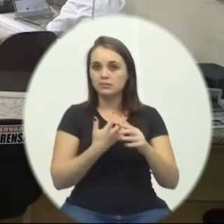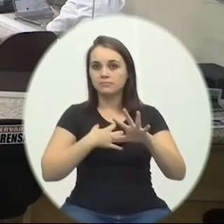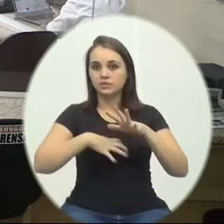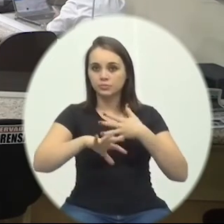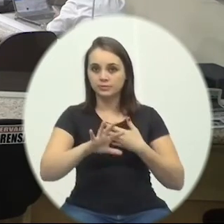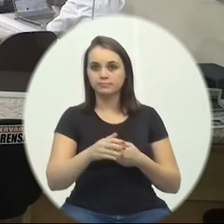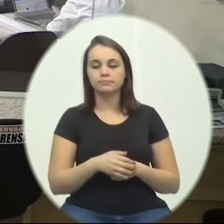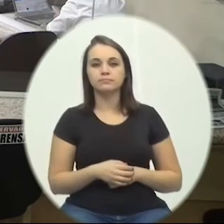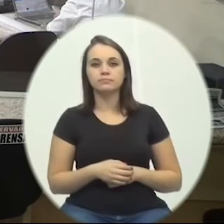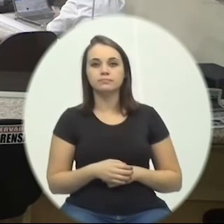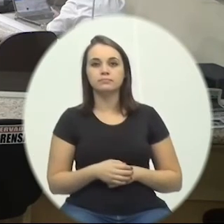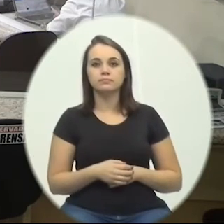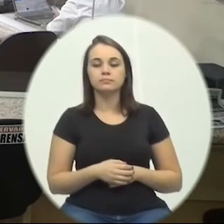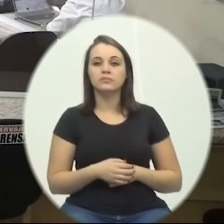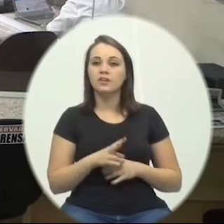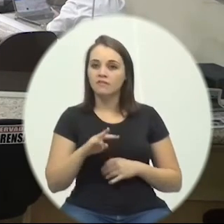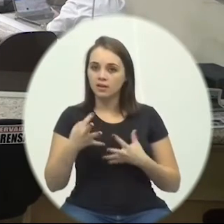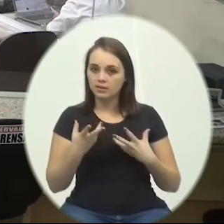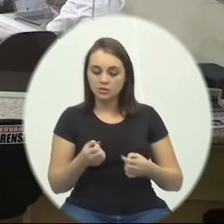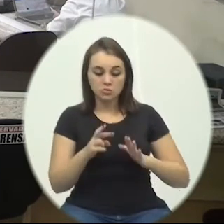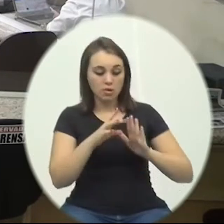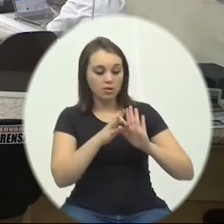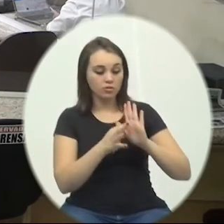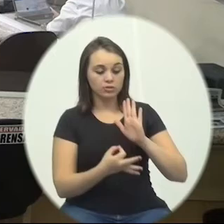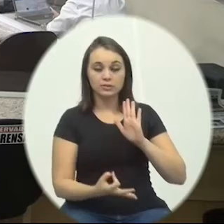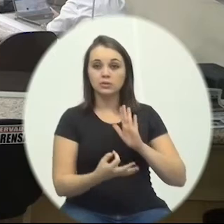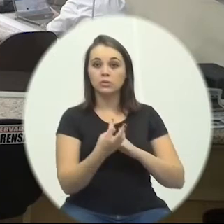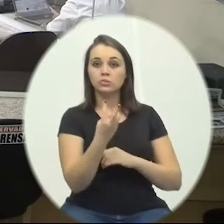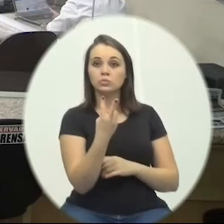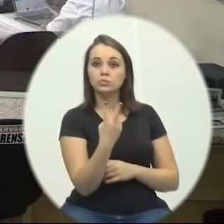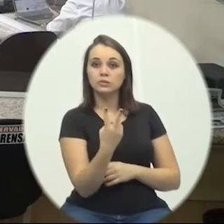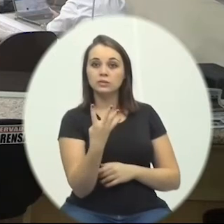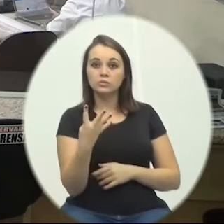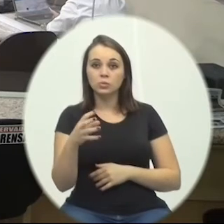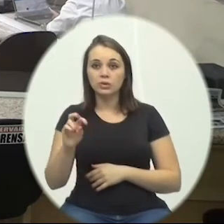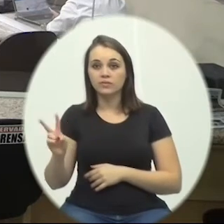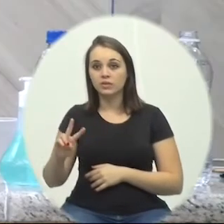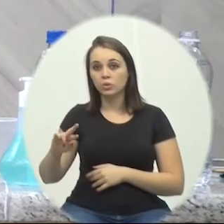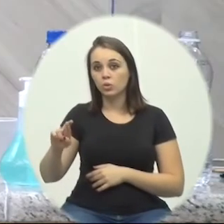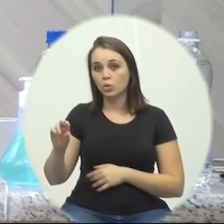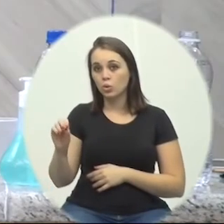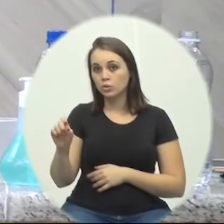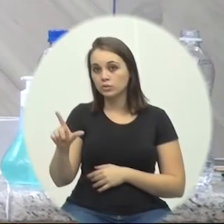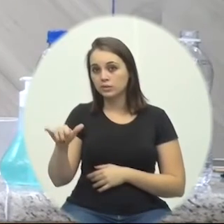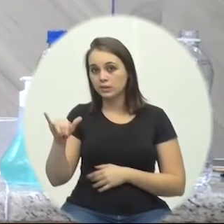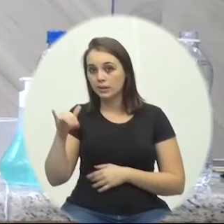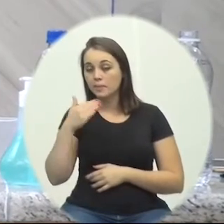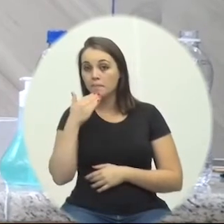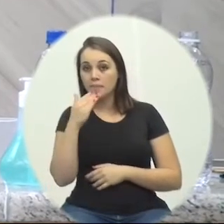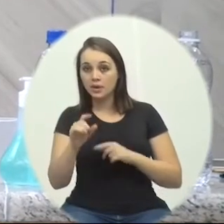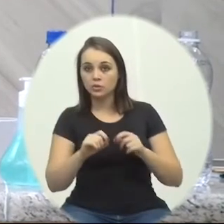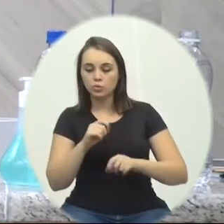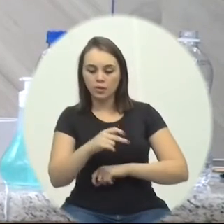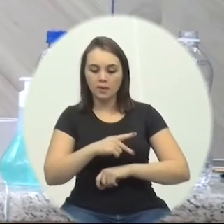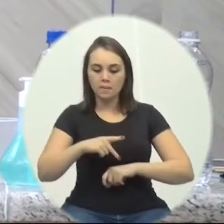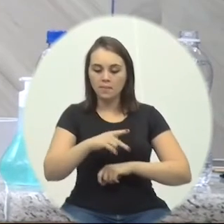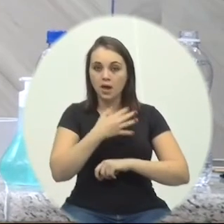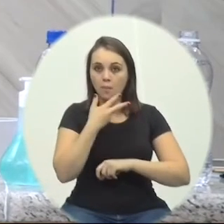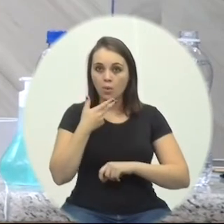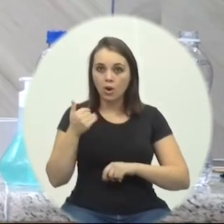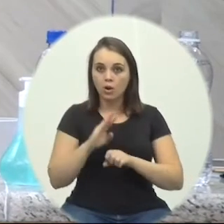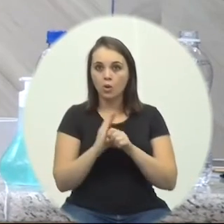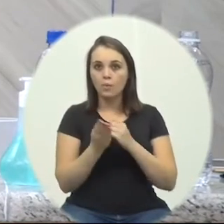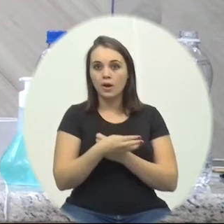Indicação 440-2021, autora vereadora Roseli Maria de Luca Pizzolo, revitalização da praça do bairro Mina